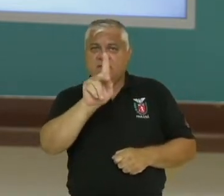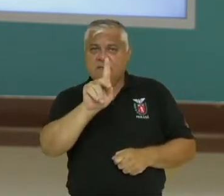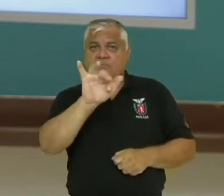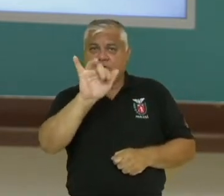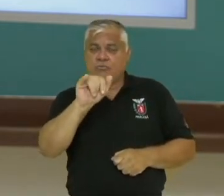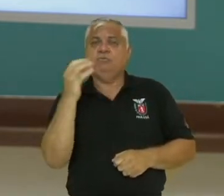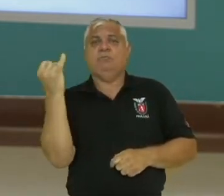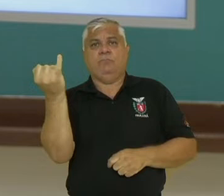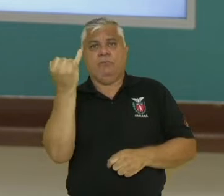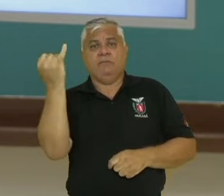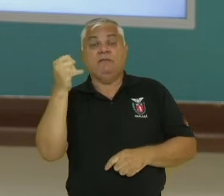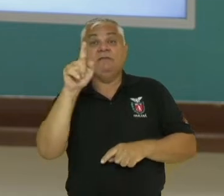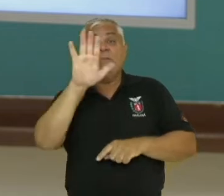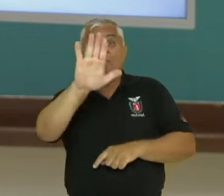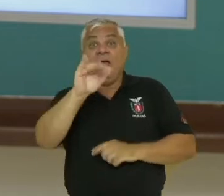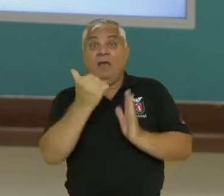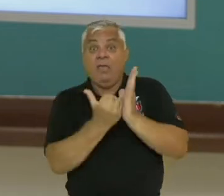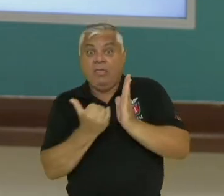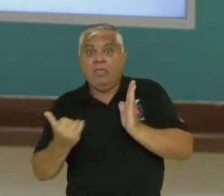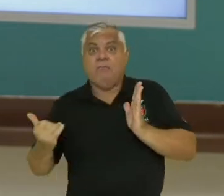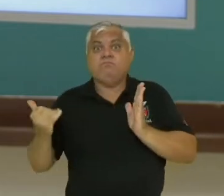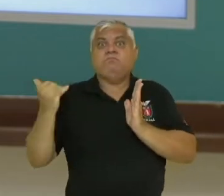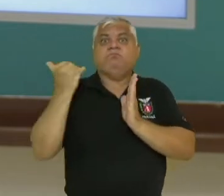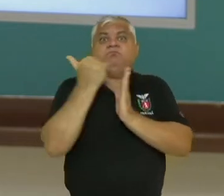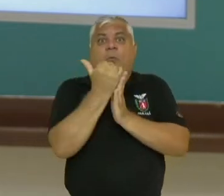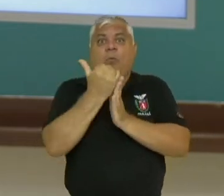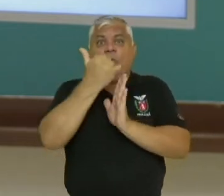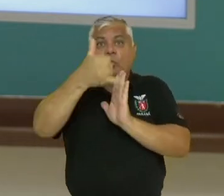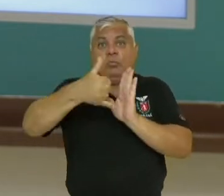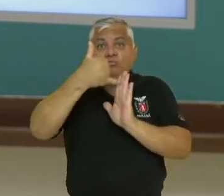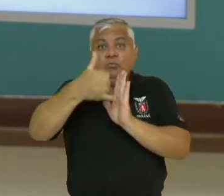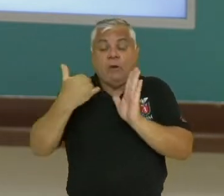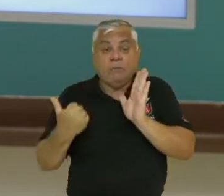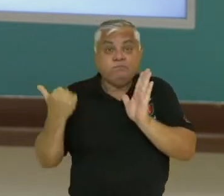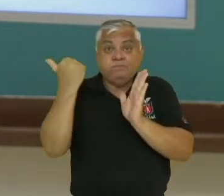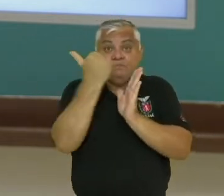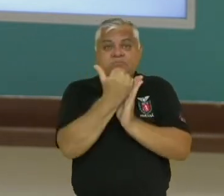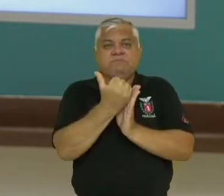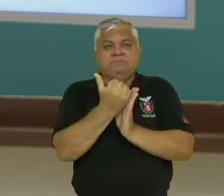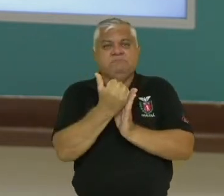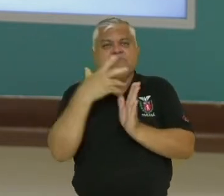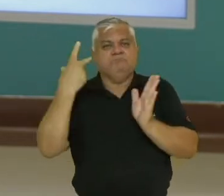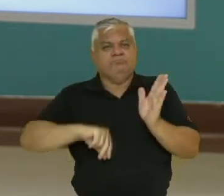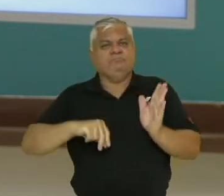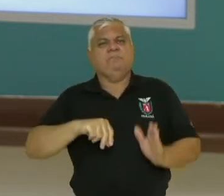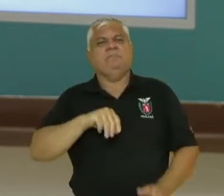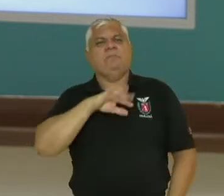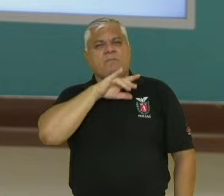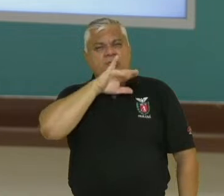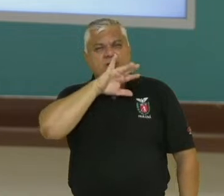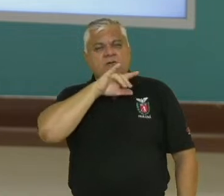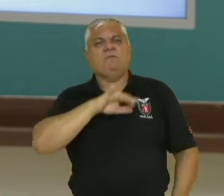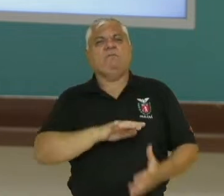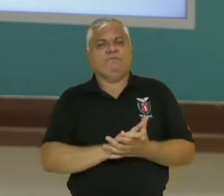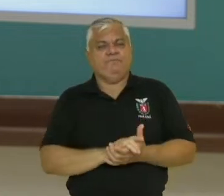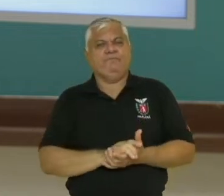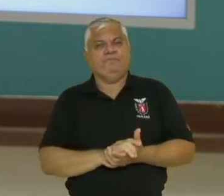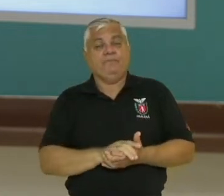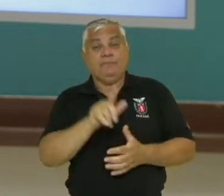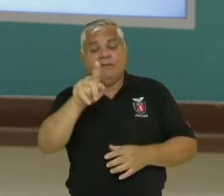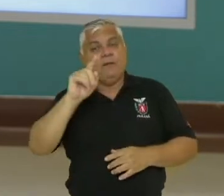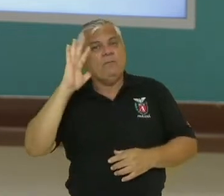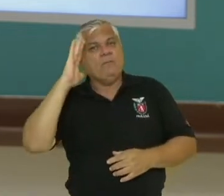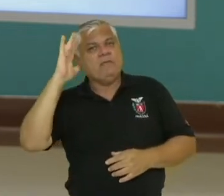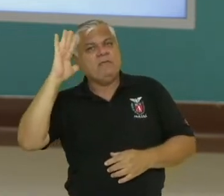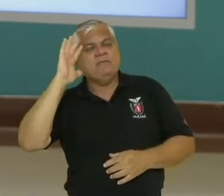importantes. Mas o excesso de gordura saturada nos faz mal. Então eu quero que você pense agora,